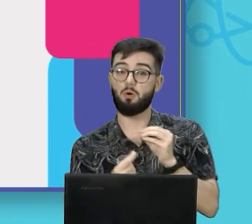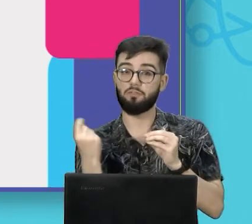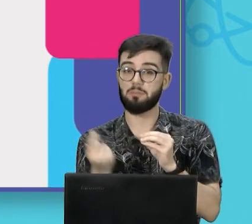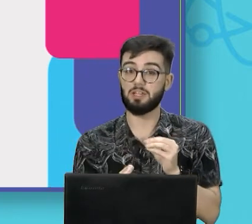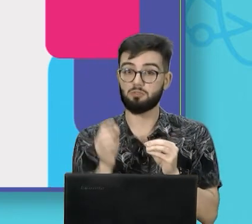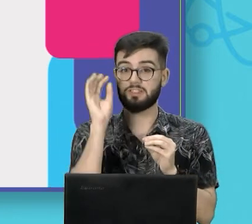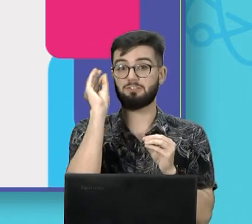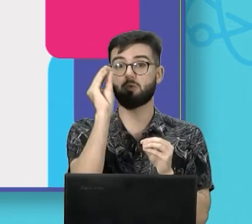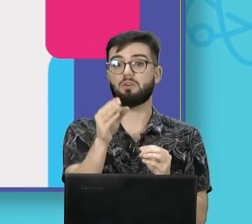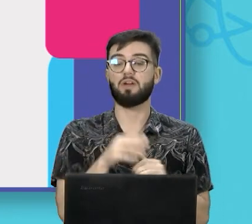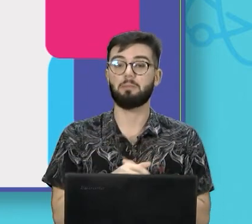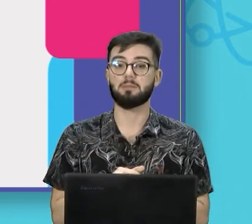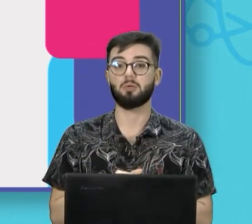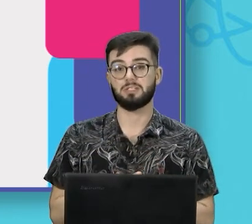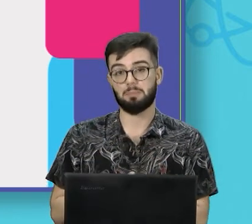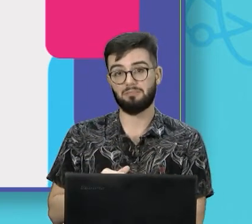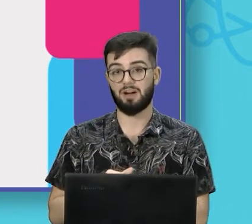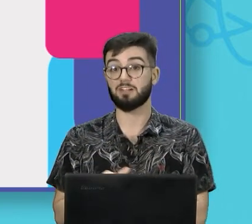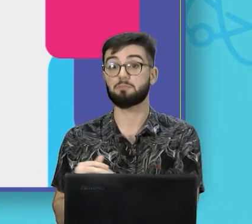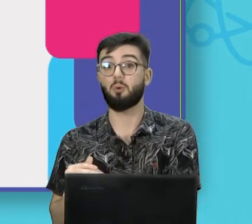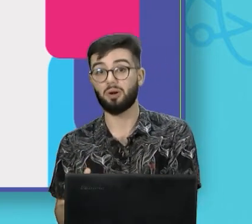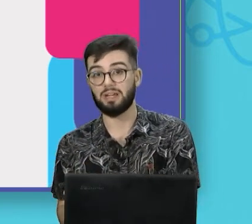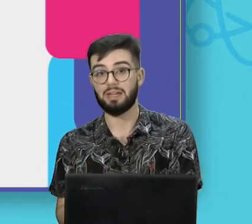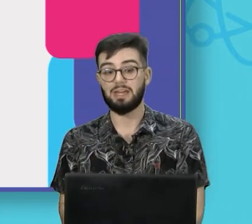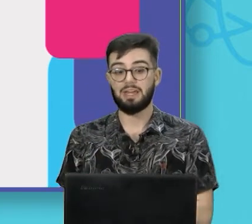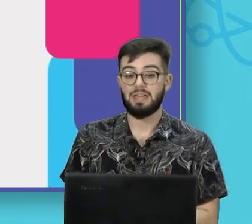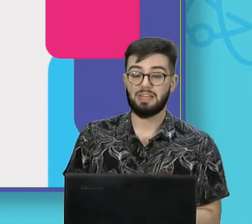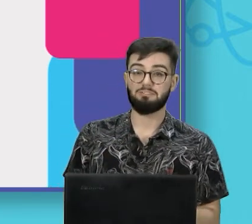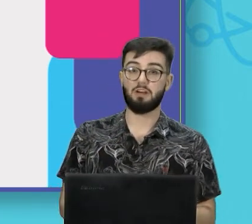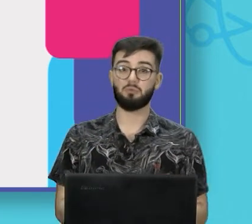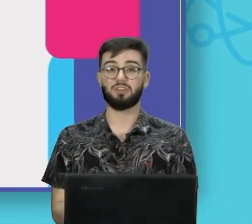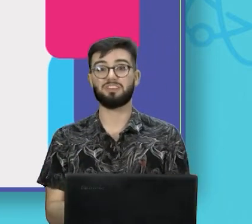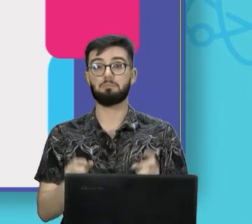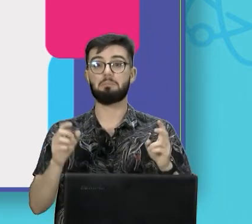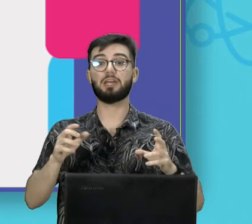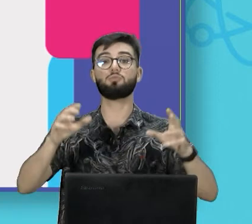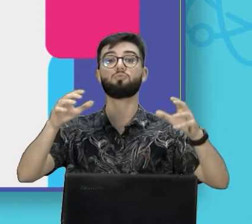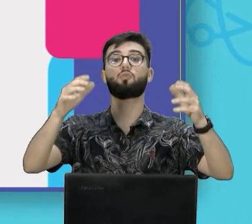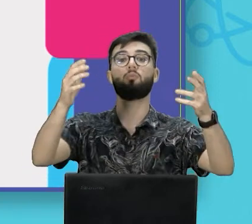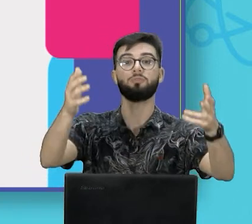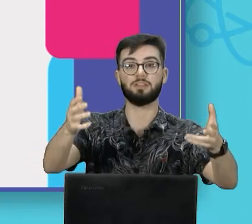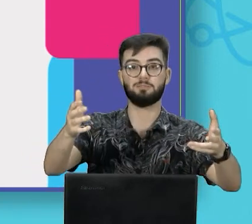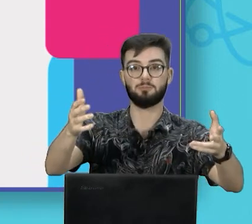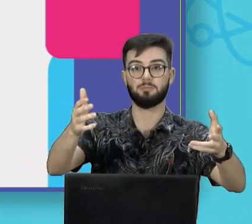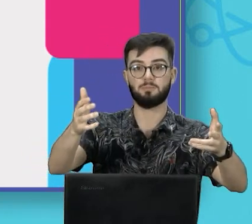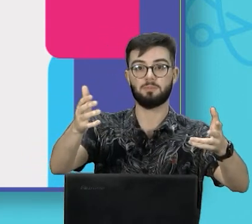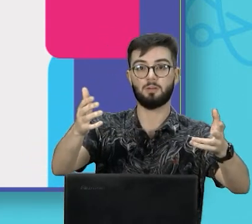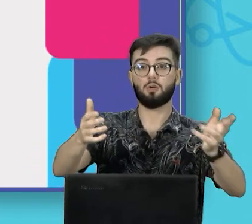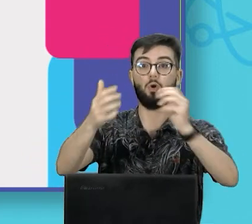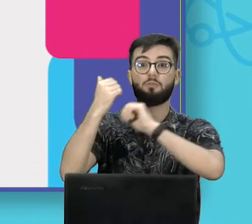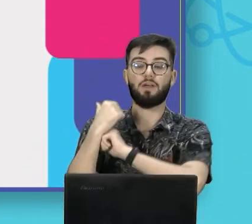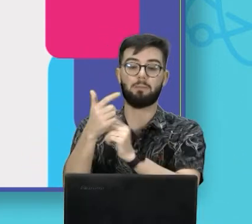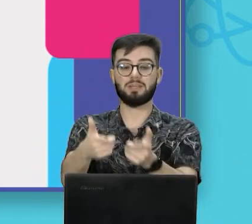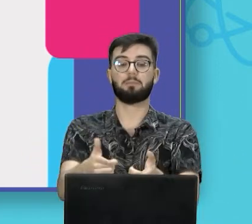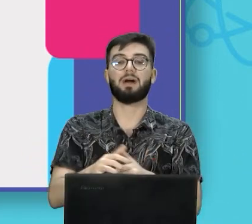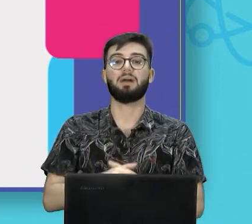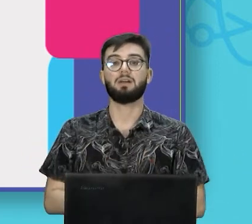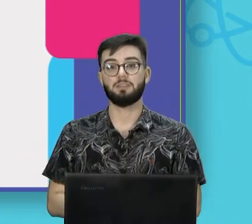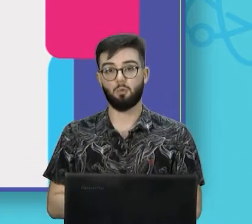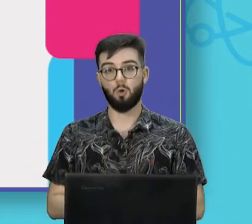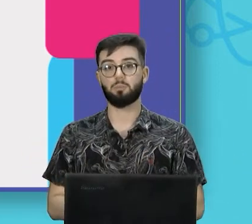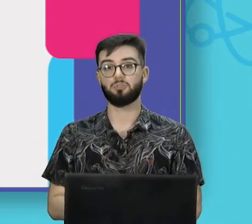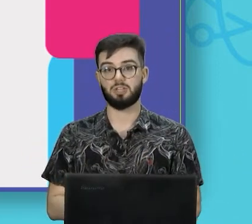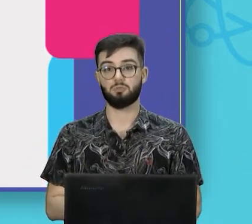esse movimento vai servir como uma ferramenta política para várias porque ele vai usar esse medo do comunismo como